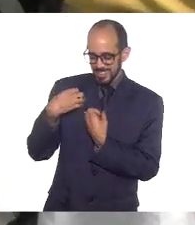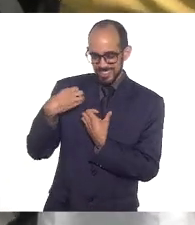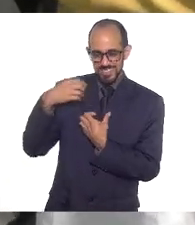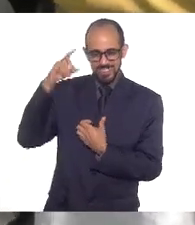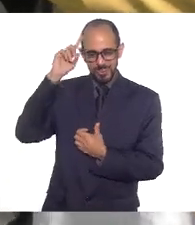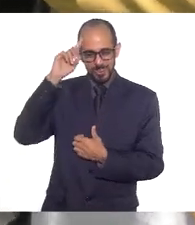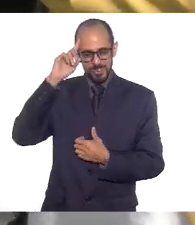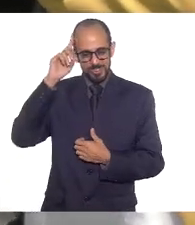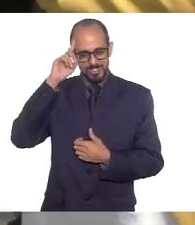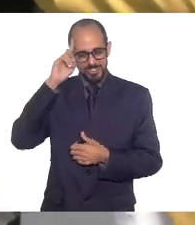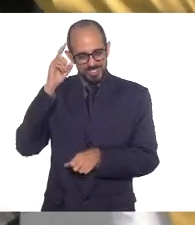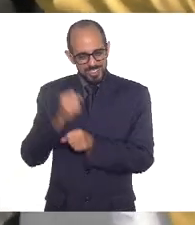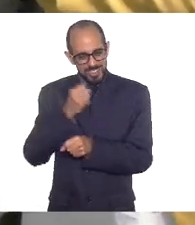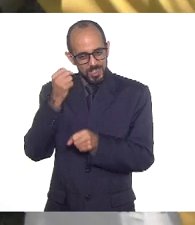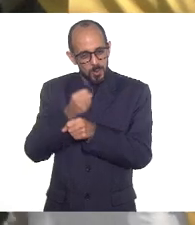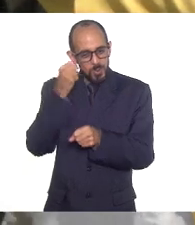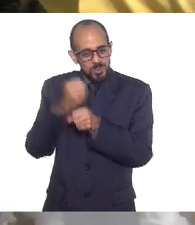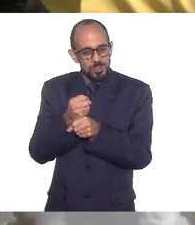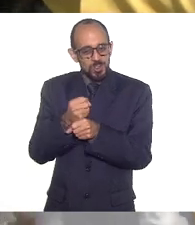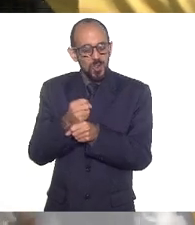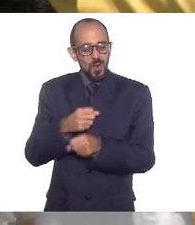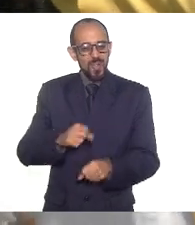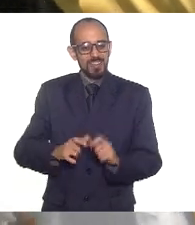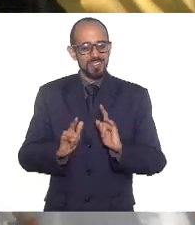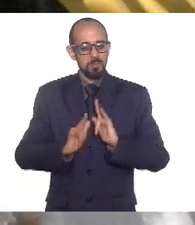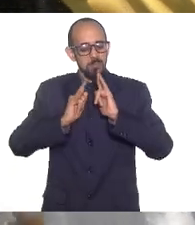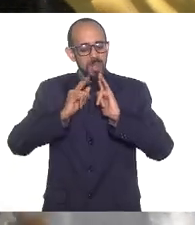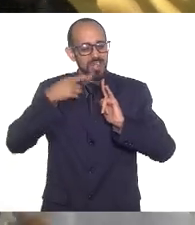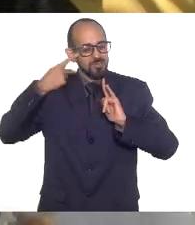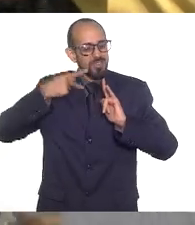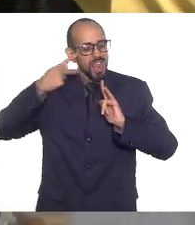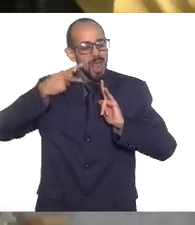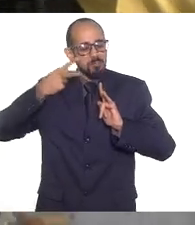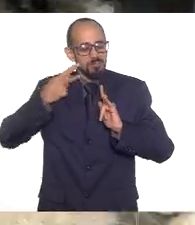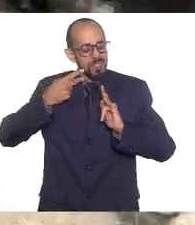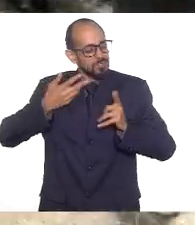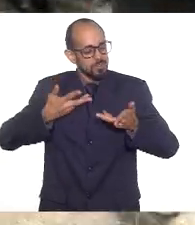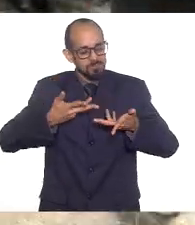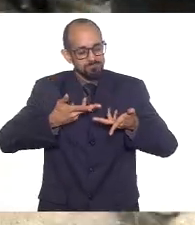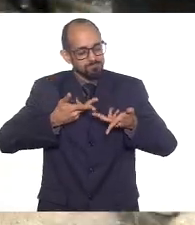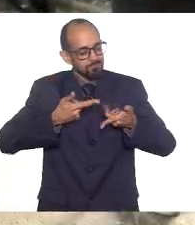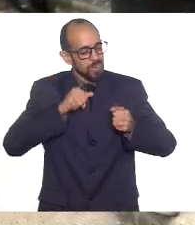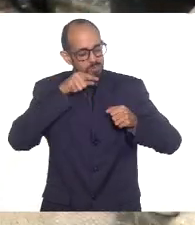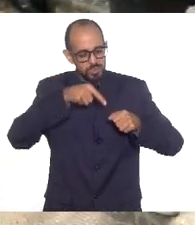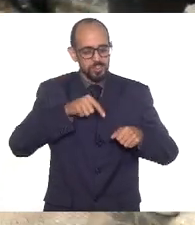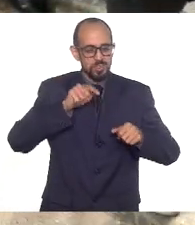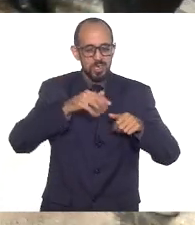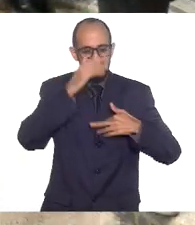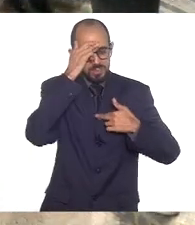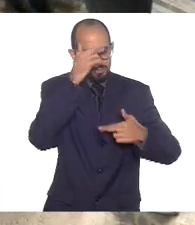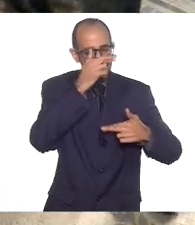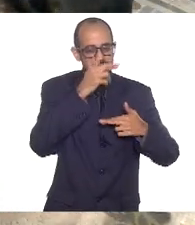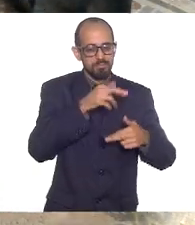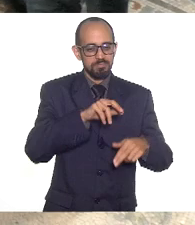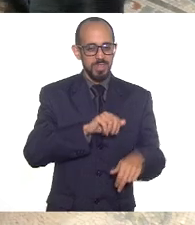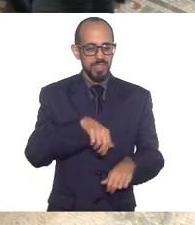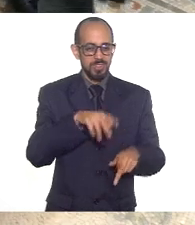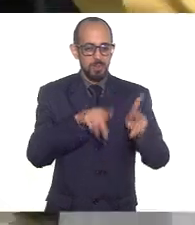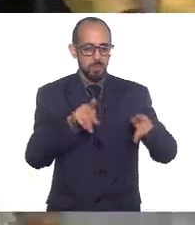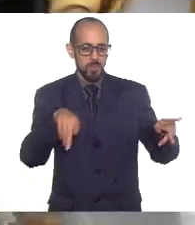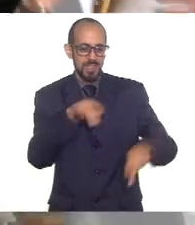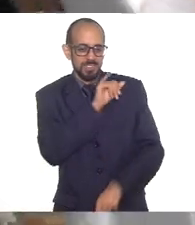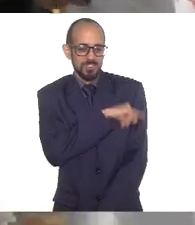diariamente que constrói esse Parlamento com afinco com respeito à população Fluminense pareceu o